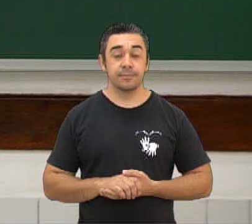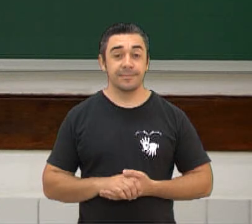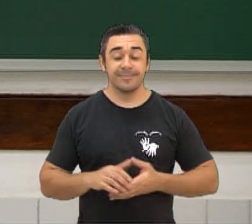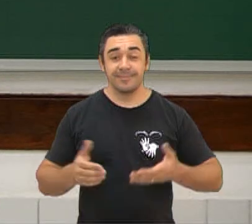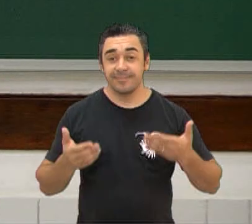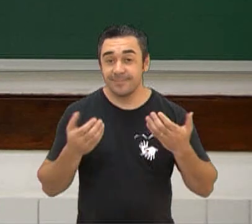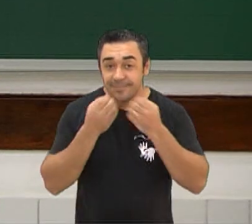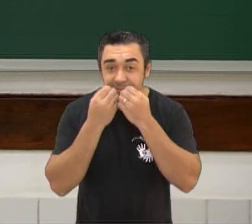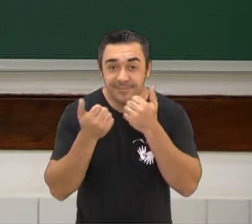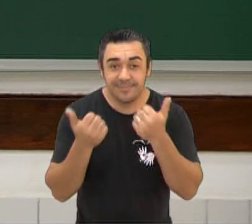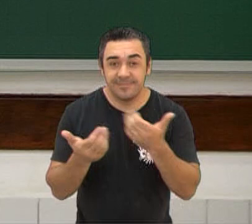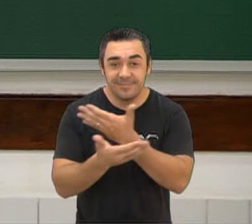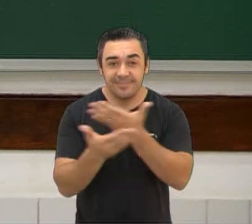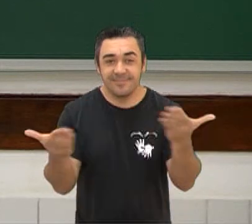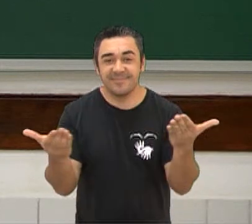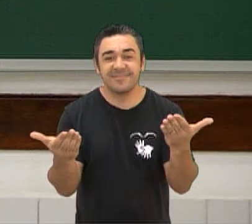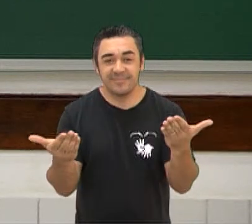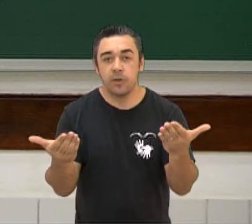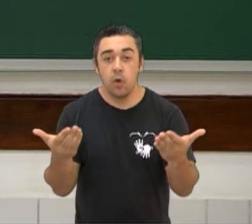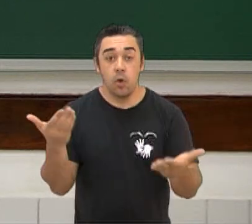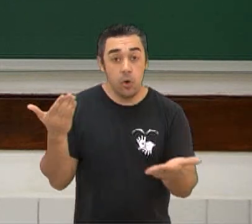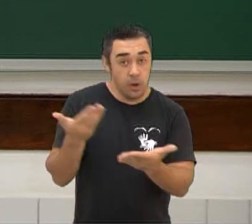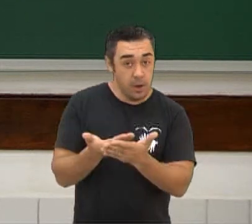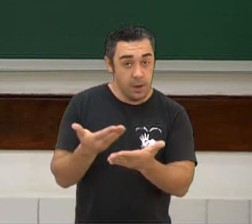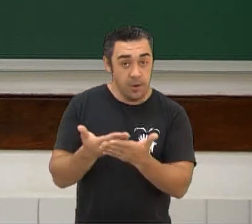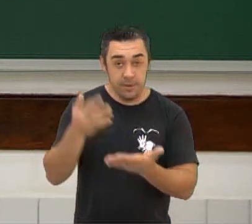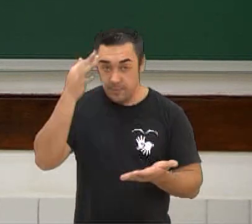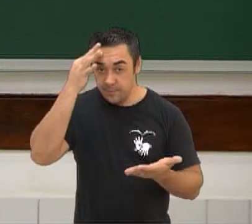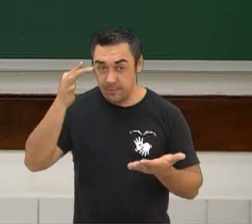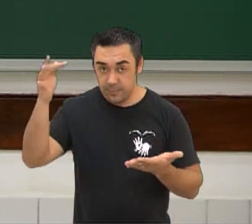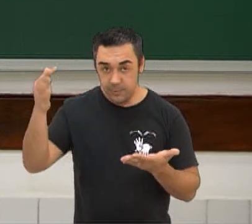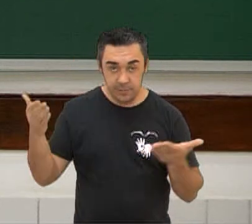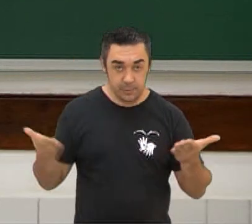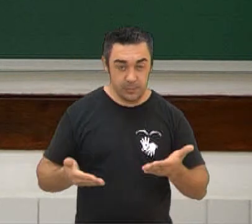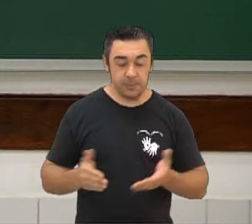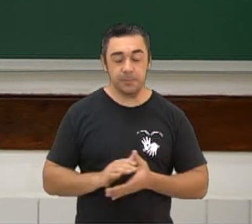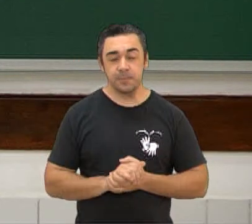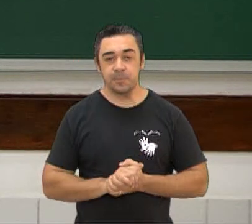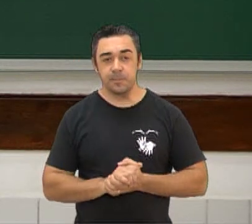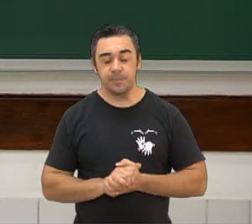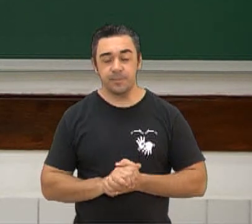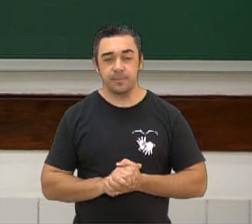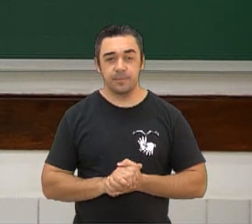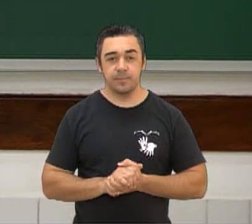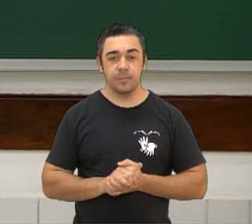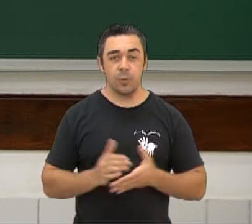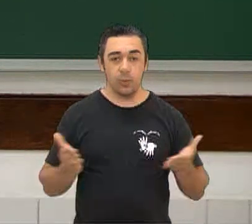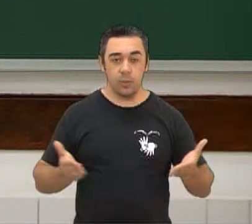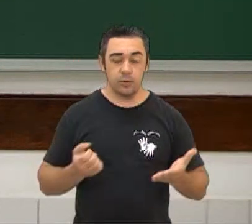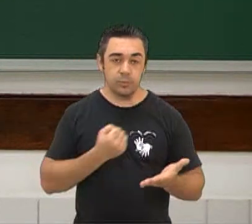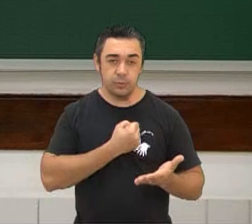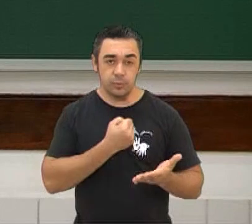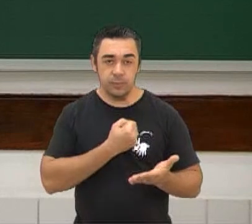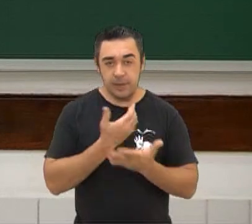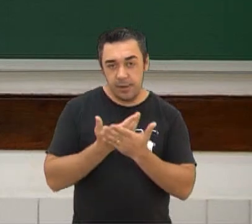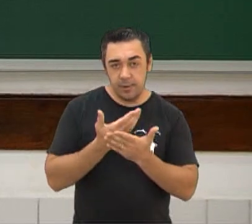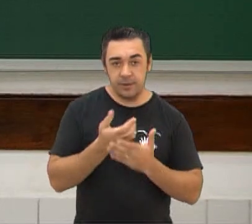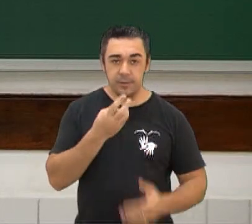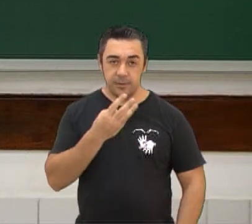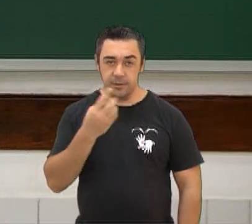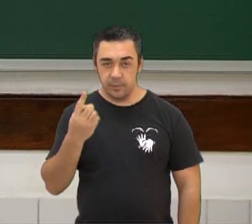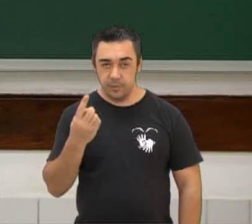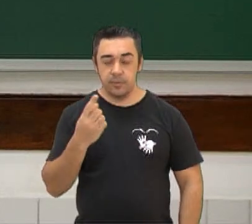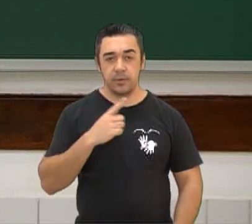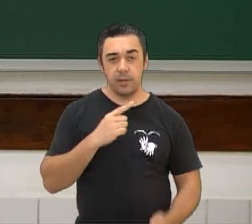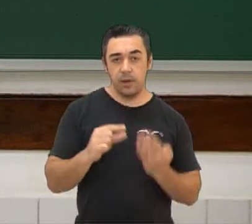Muito bem, pessoal, estamos para mais uma aula de filosofia. Hoje será a aula 31 sobre Guilherme